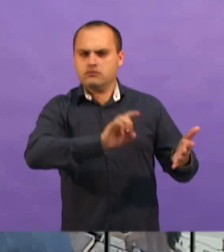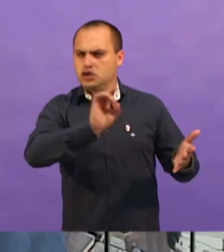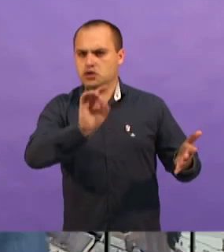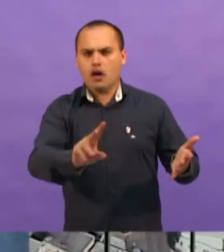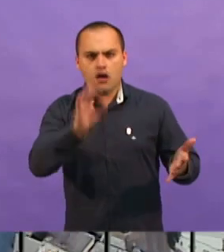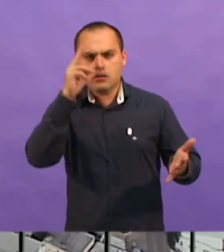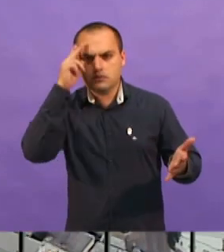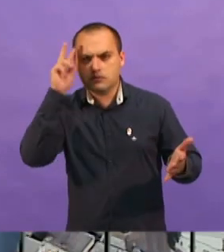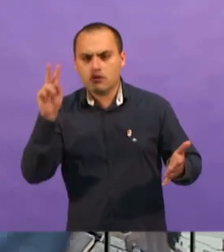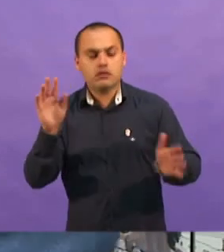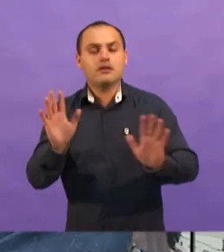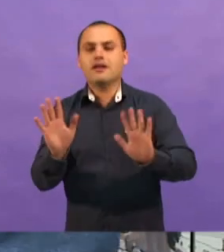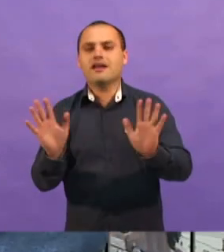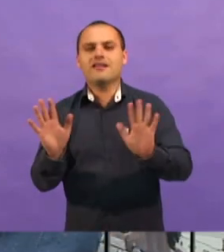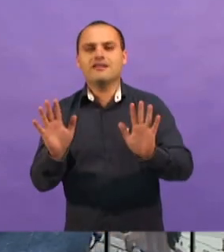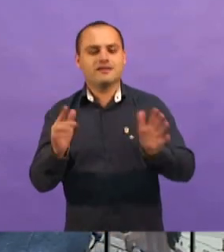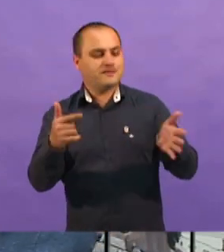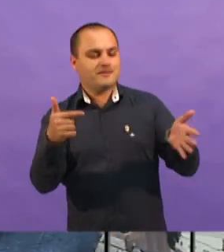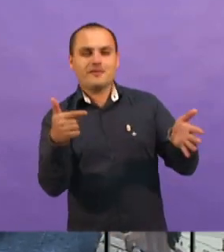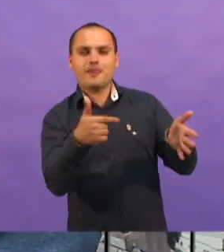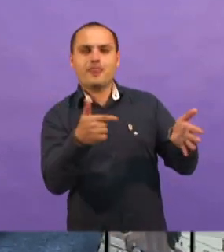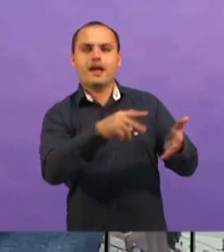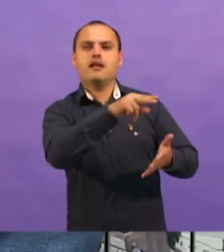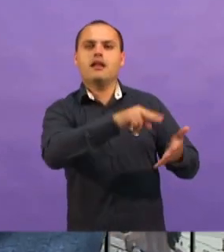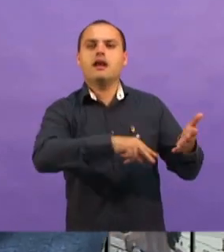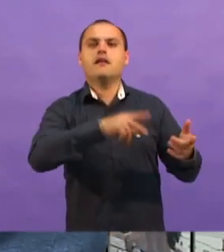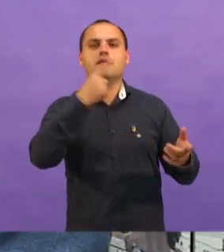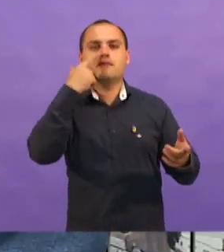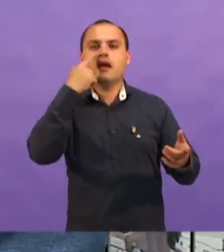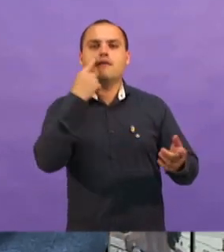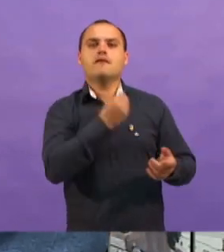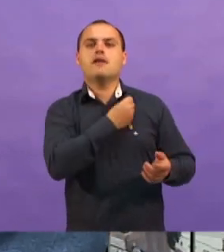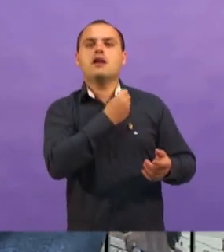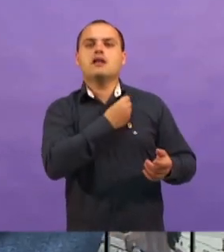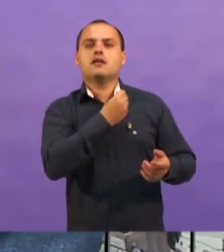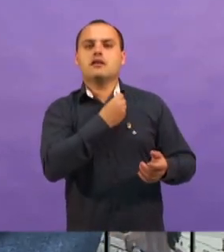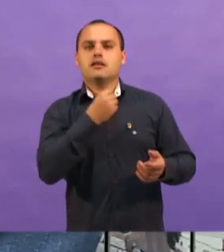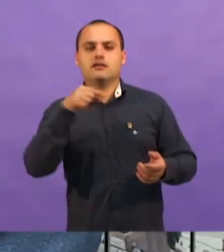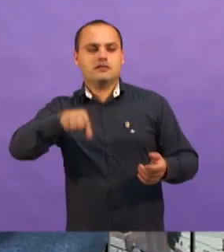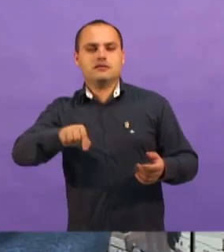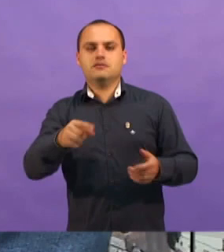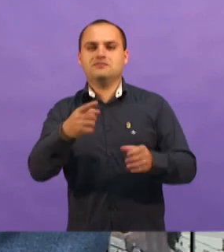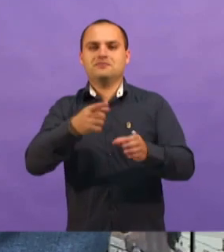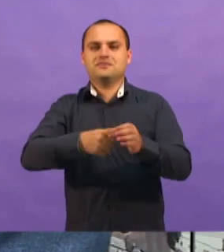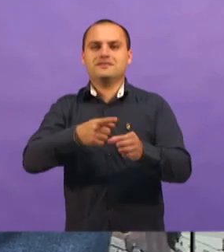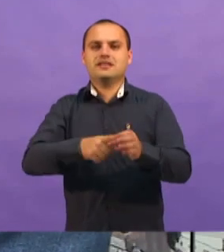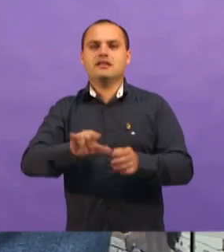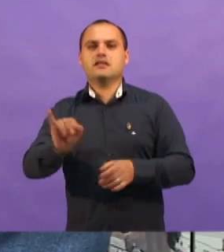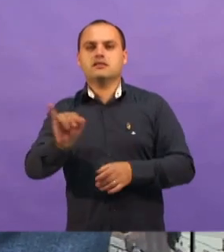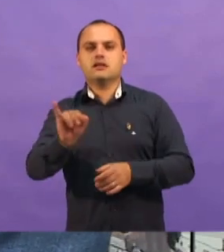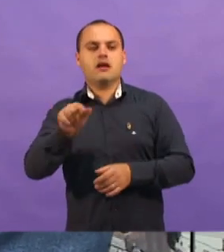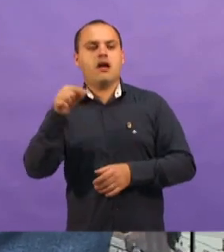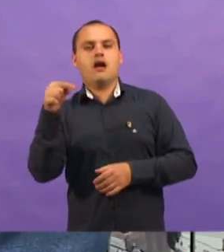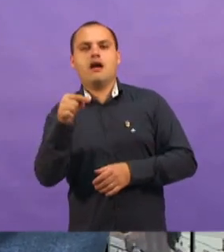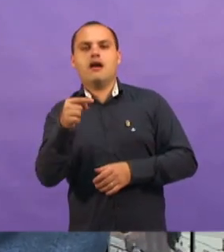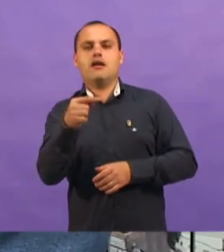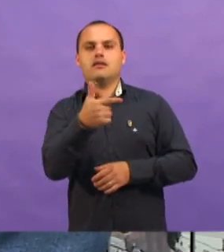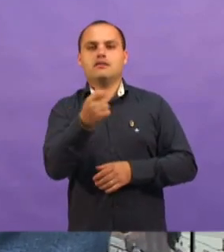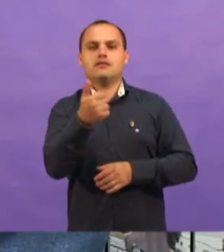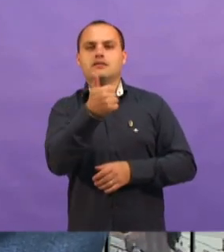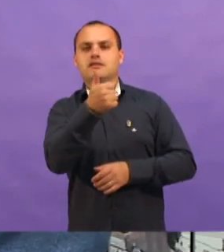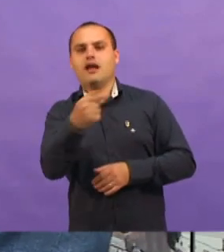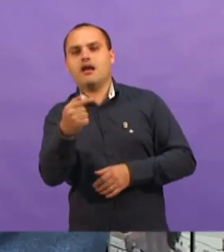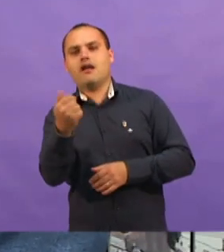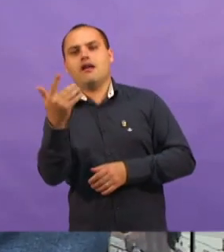dos livros é a leitura que a gente faz do nosso dia a dia, né? Então é um momento ali, o leitor,